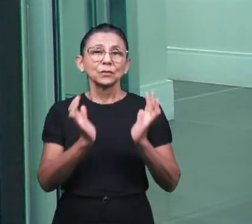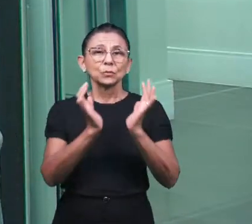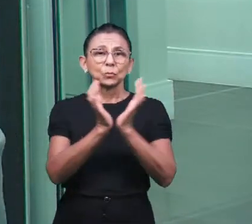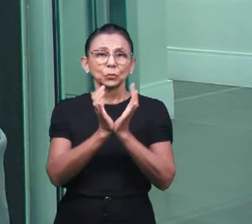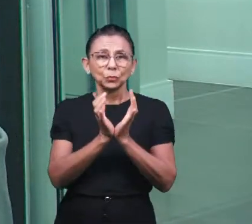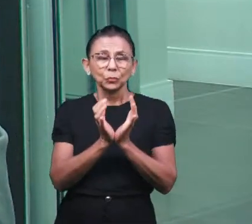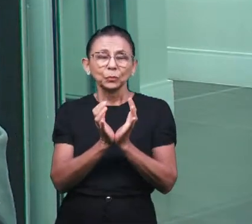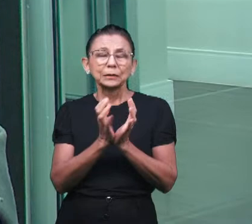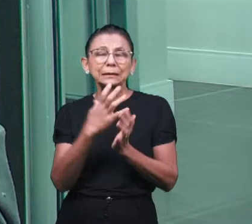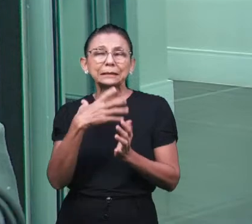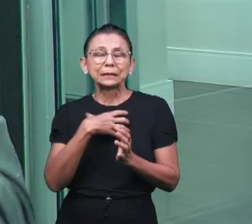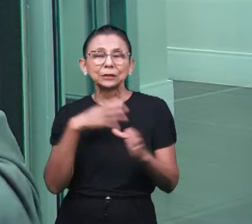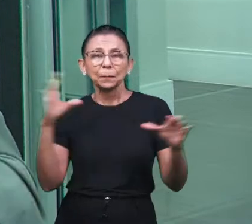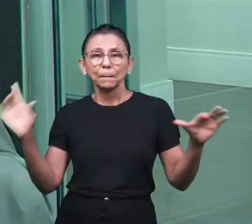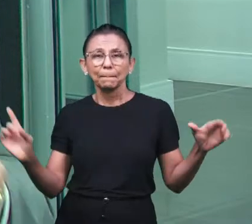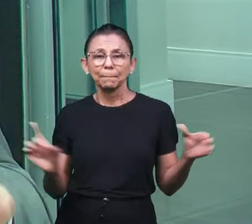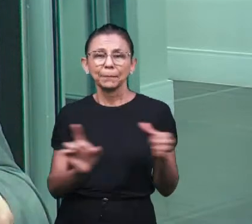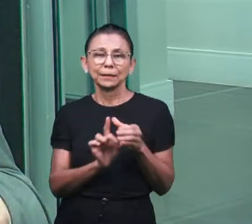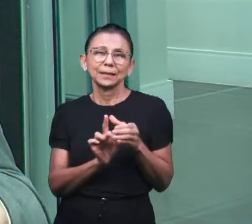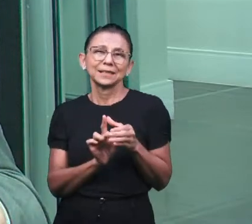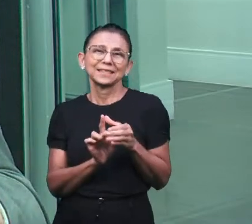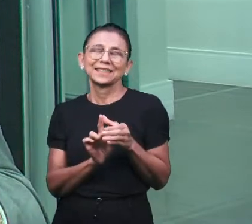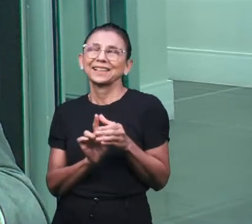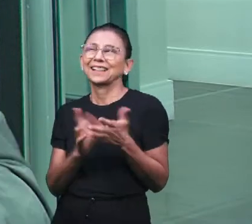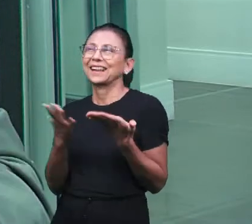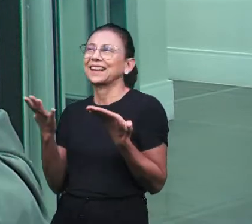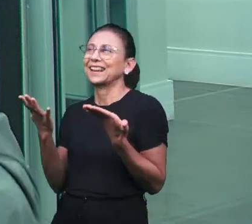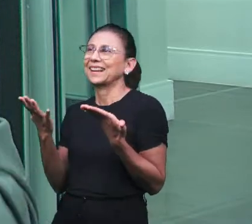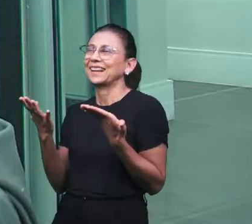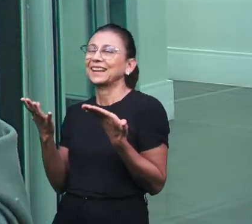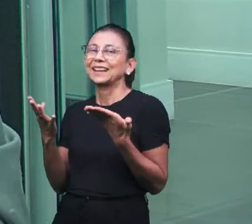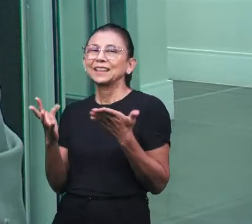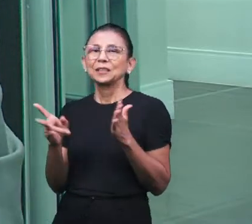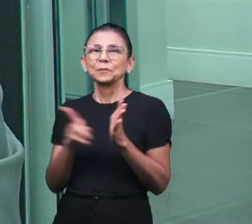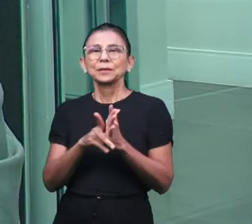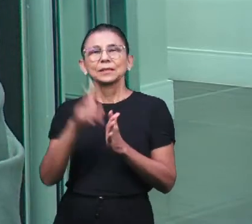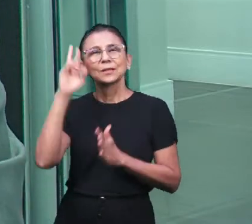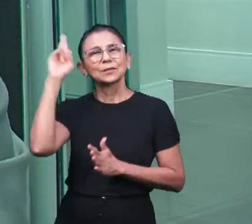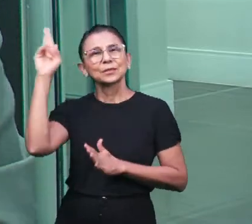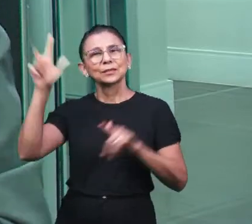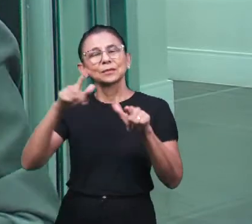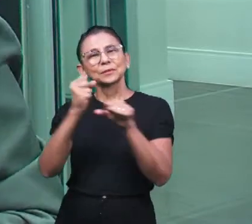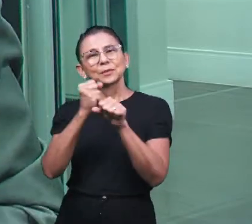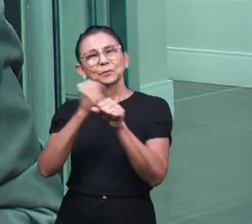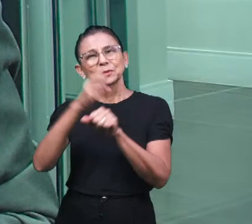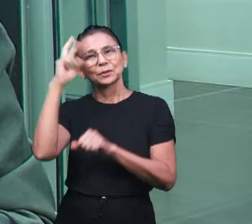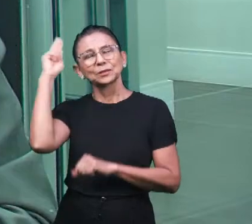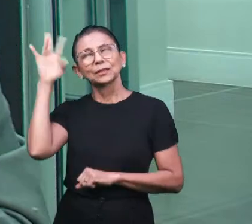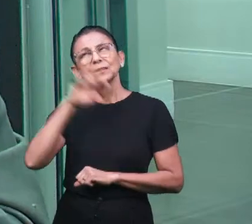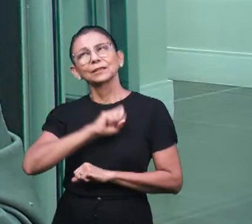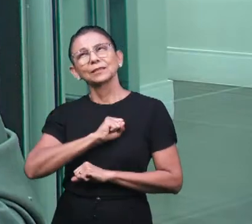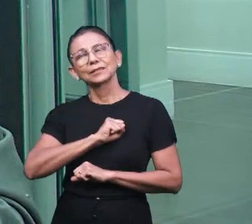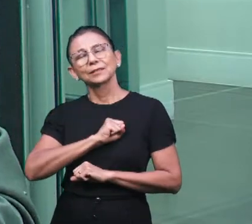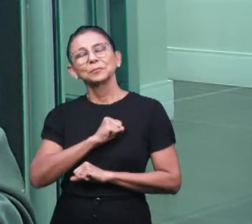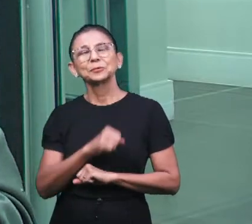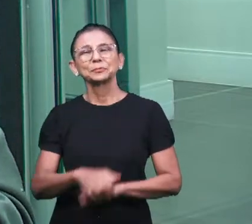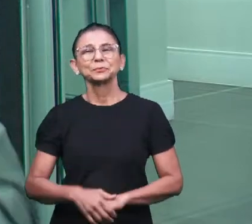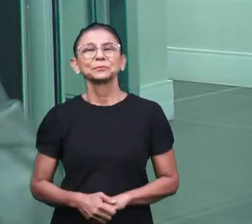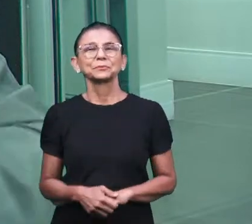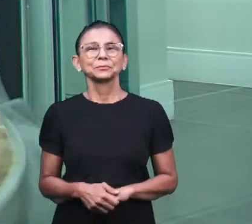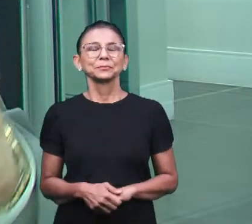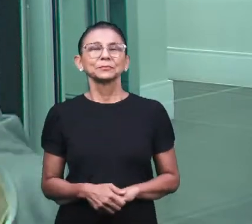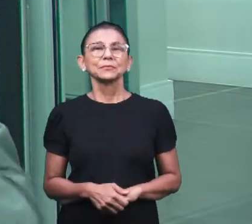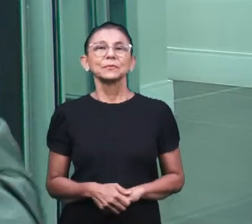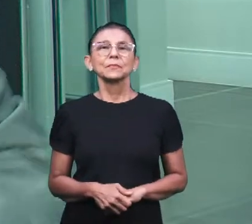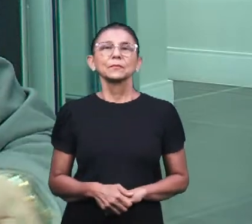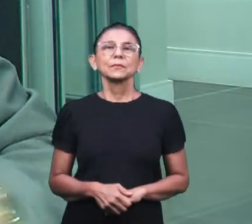sentimento. Elas amam pertencer ao Senhor. Elas amam fazer a obra do Senhor. Então o salmista, ele faz essa colocação muito interessante. Vamos